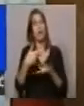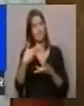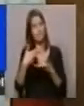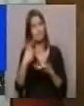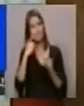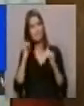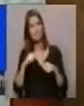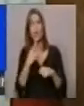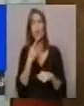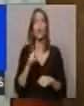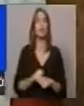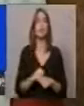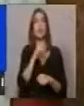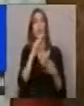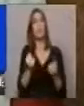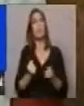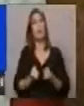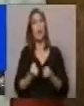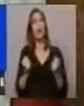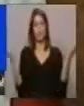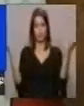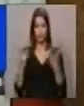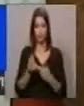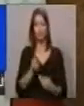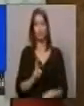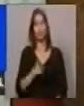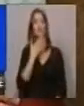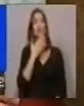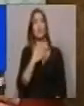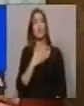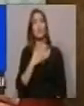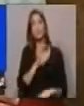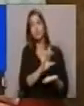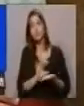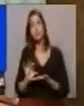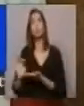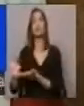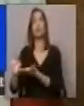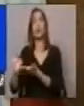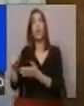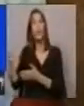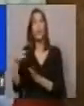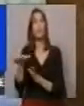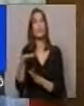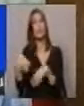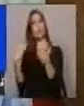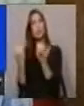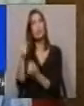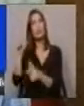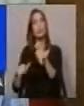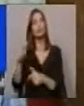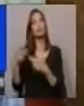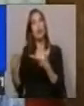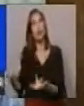sobretudo, é possível poupar aqui uma verba significativa para desviar e, sobretudo, transferir para outras áreas sociais que neste momento